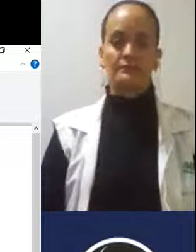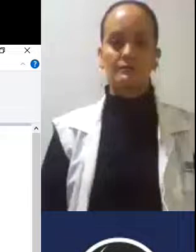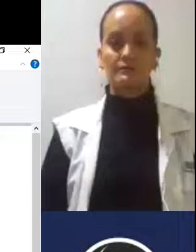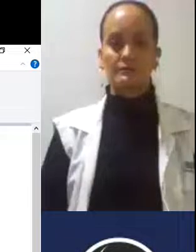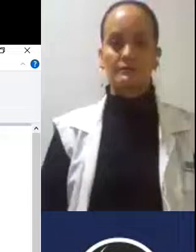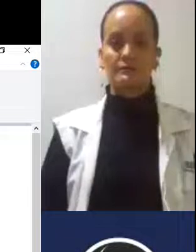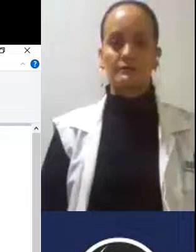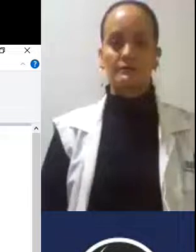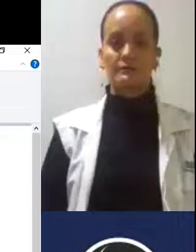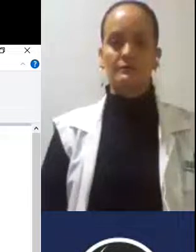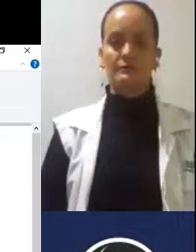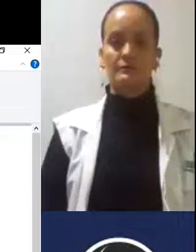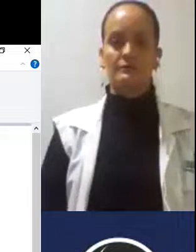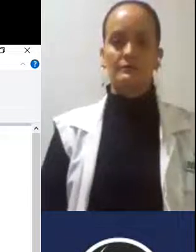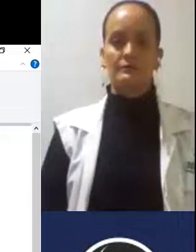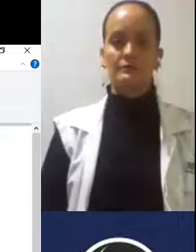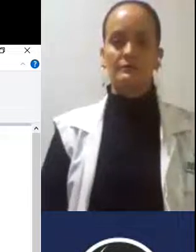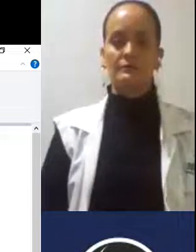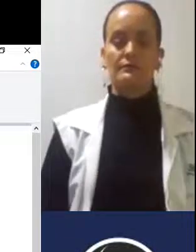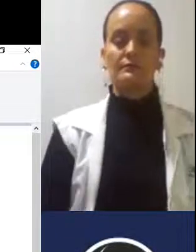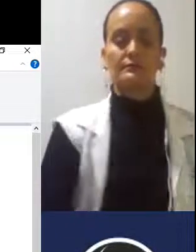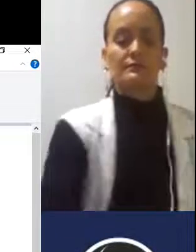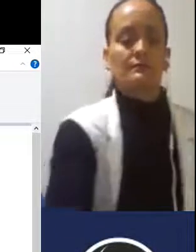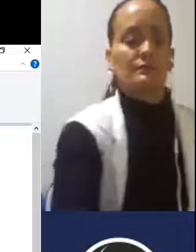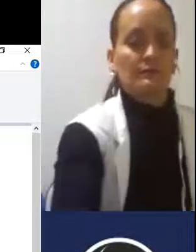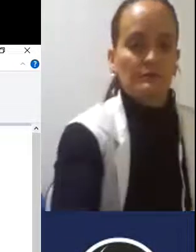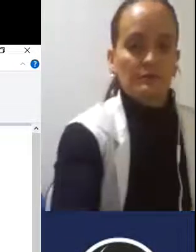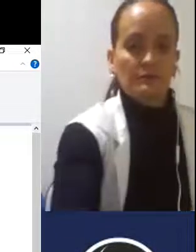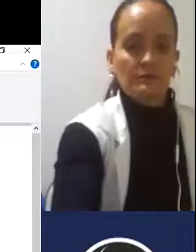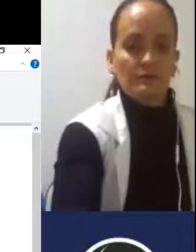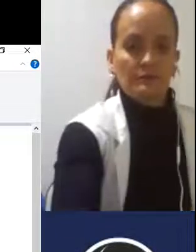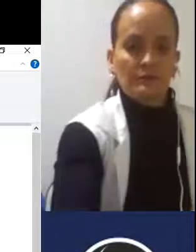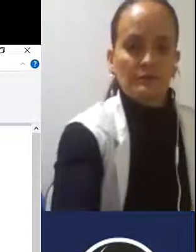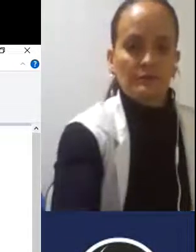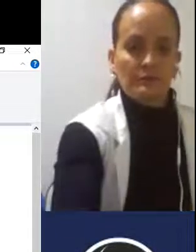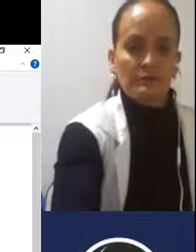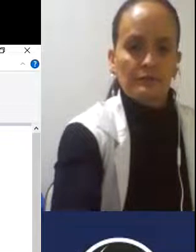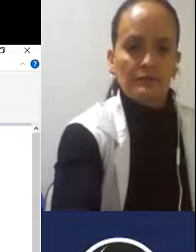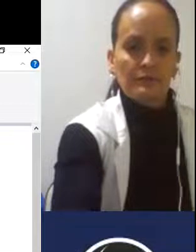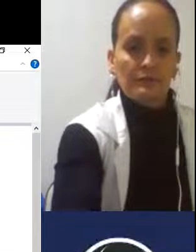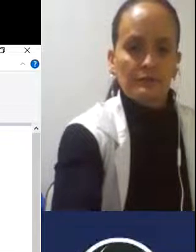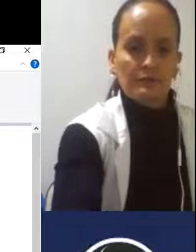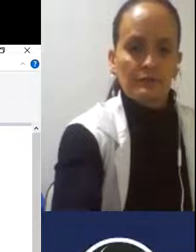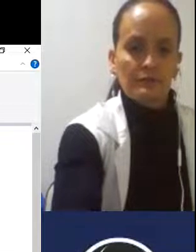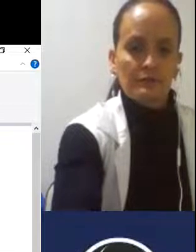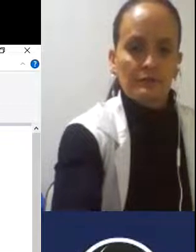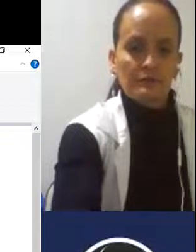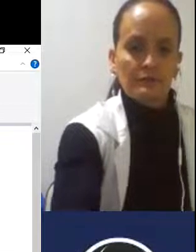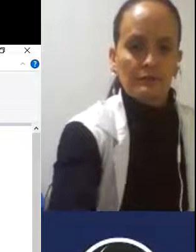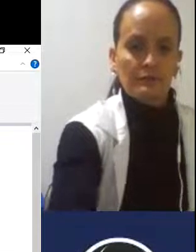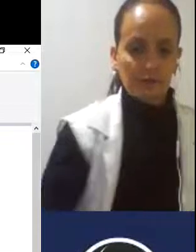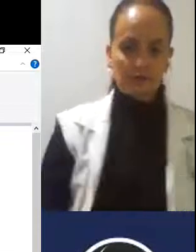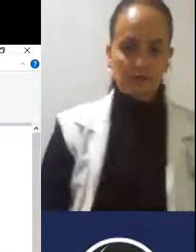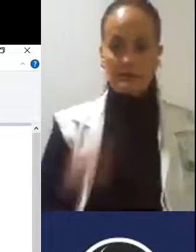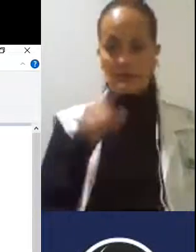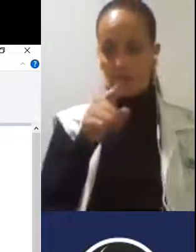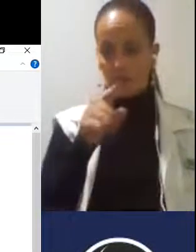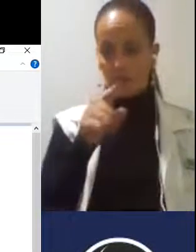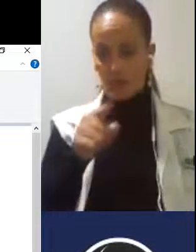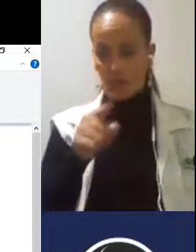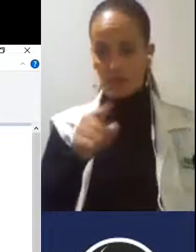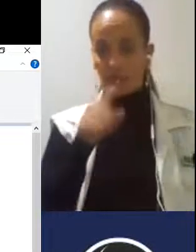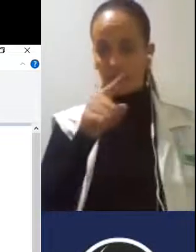Ctrl Z, deixa eu só aumentar aqui. Então, esse aqui, ó, é o circuito em série, né? Uma